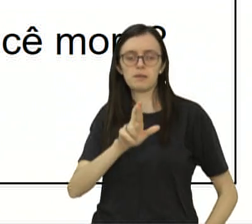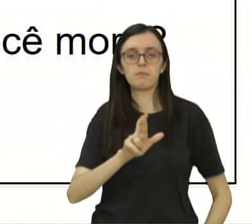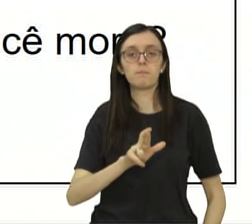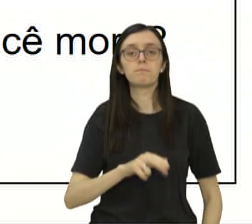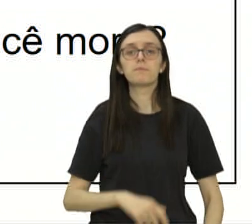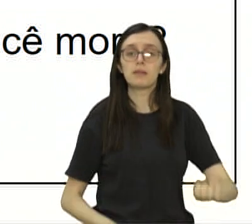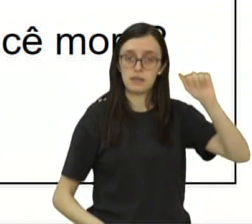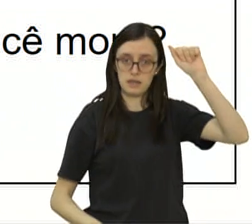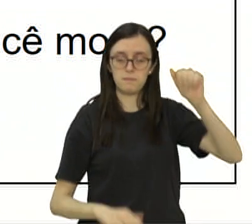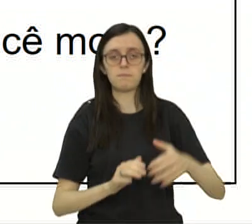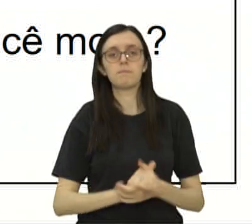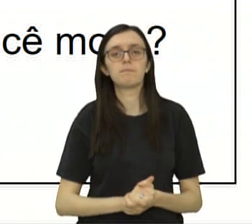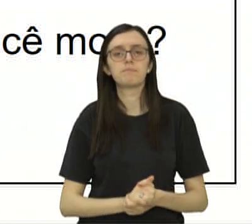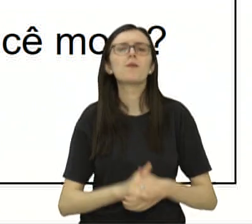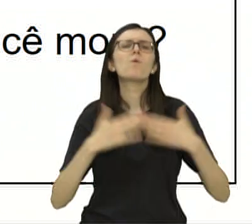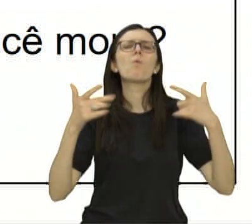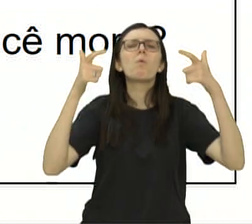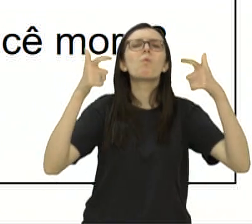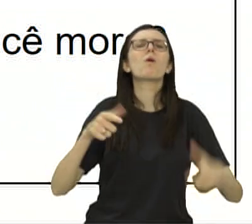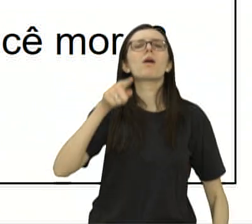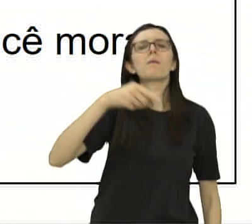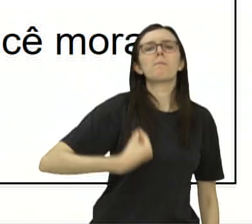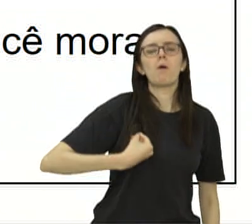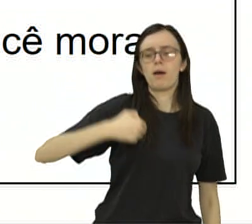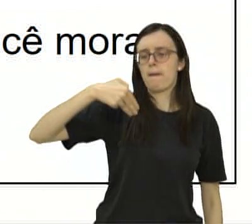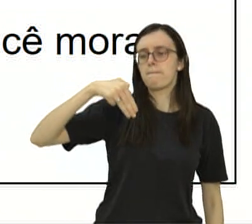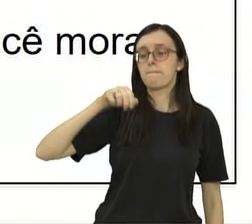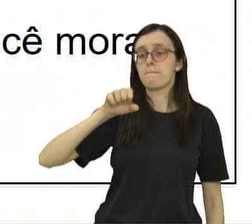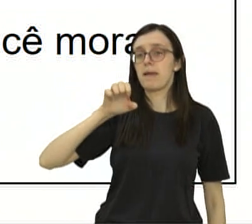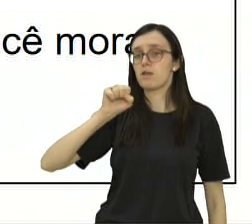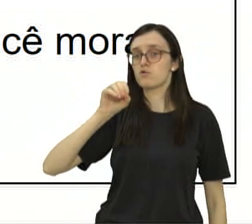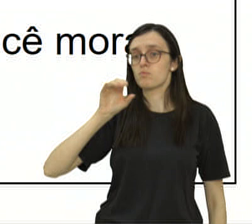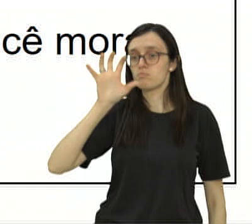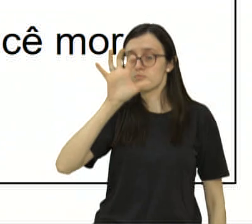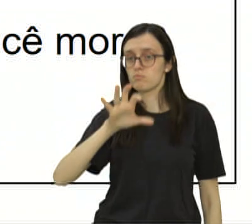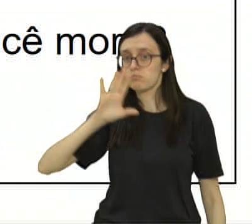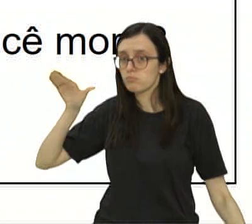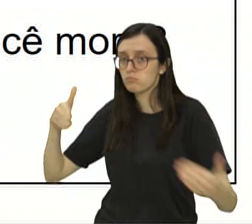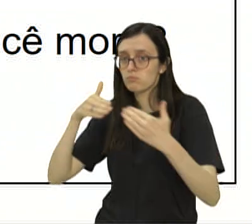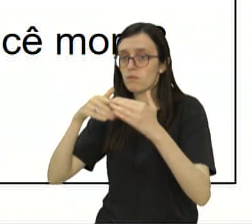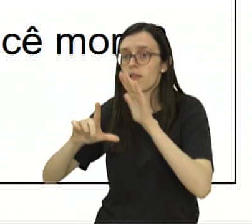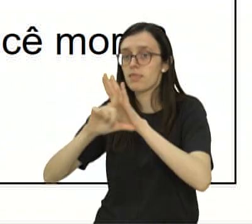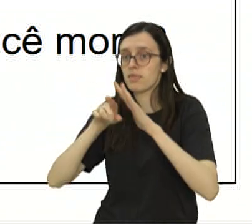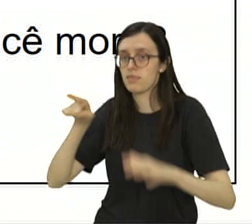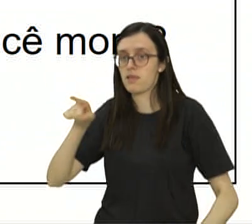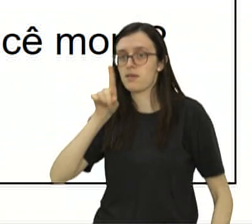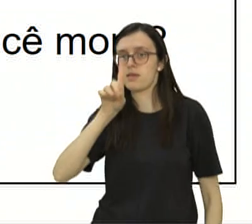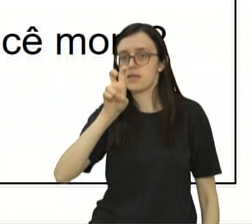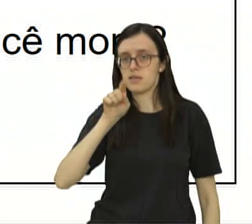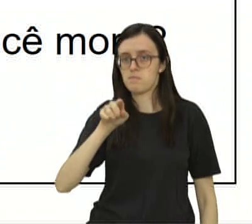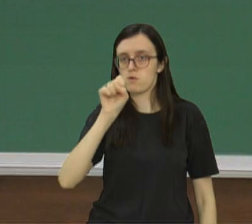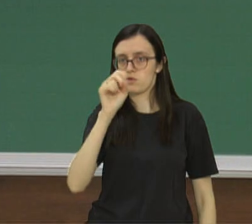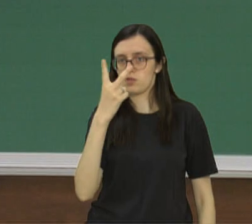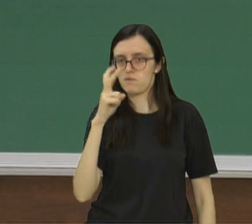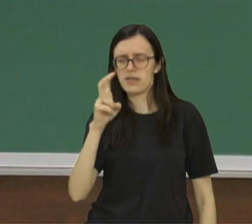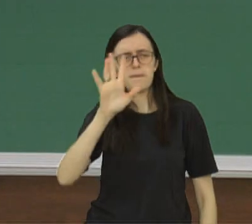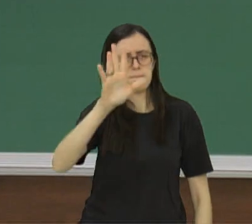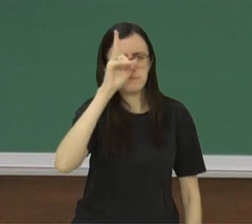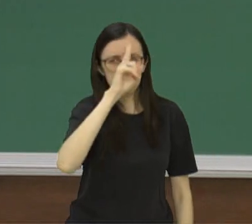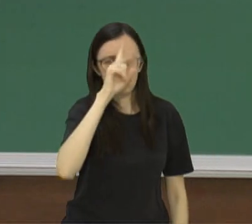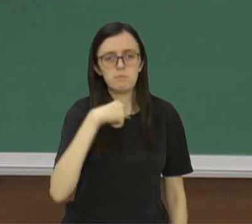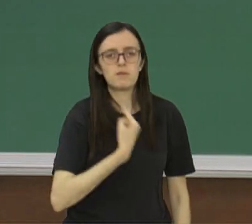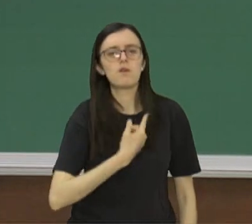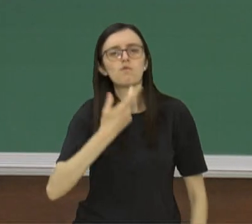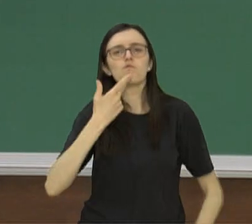em qual mesorregião você mora, de acordo com a Lei Estadual 15.825? Lembra que nós falamos